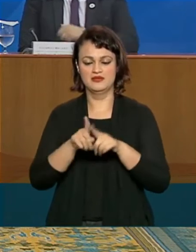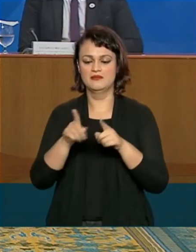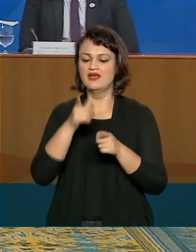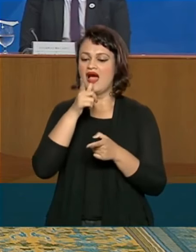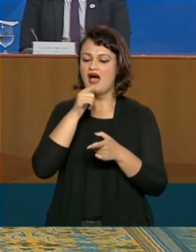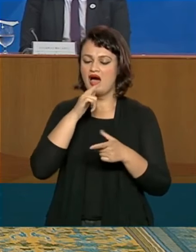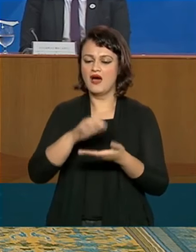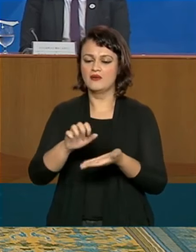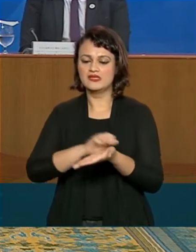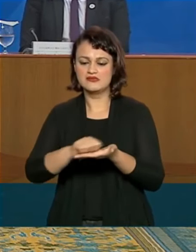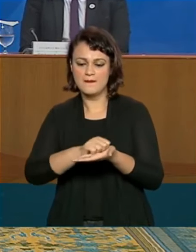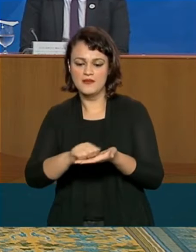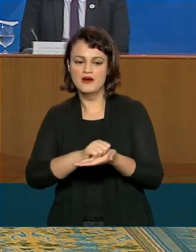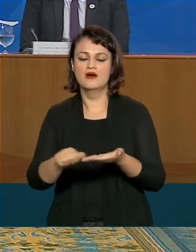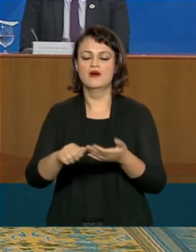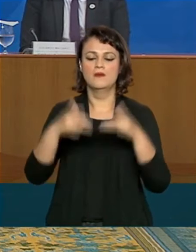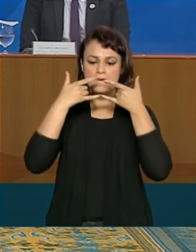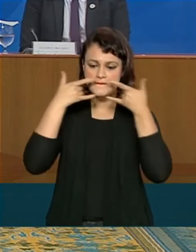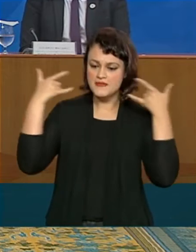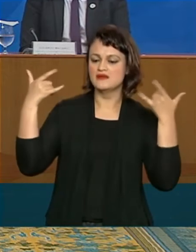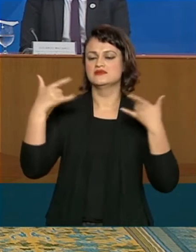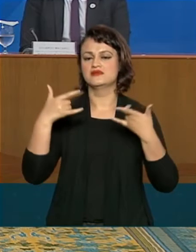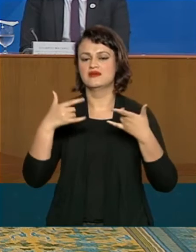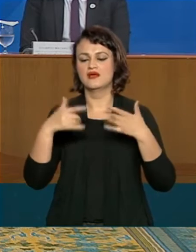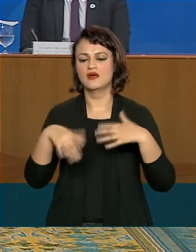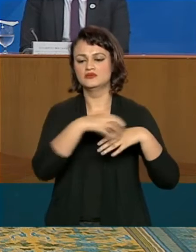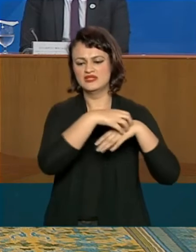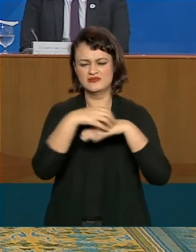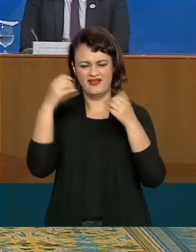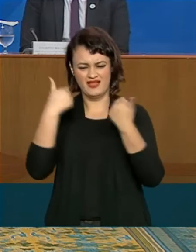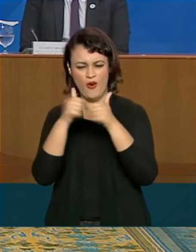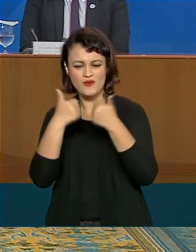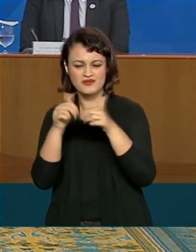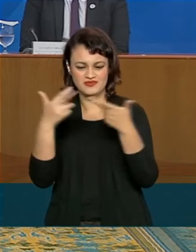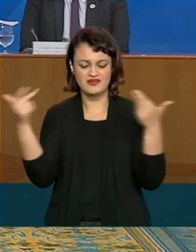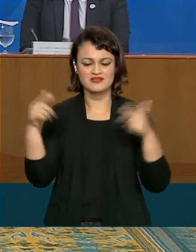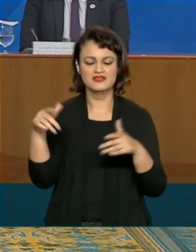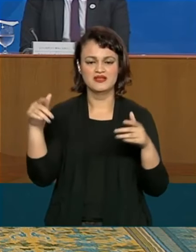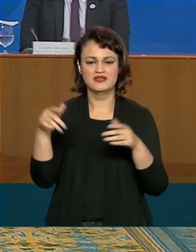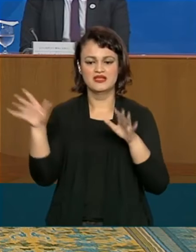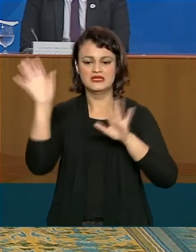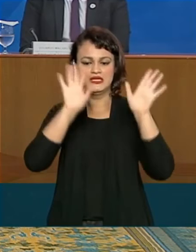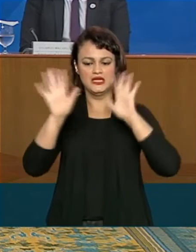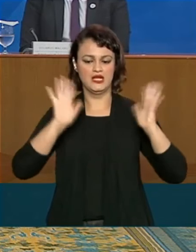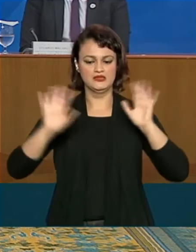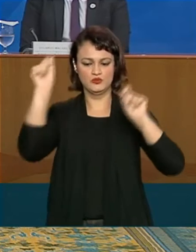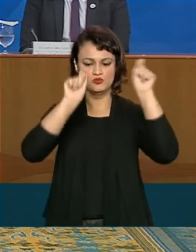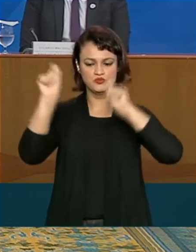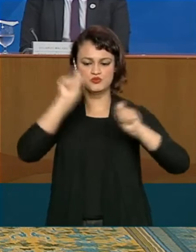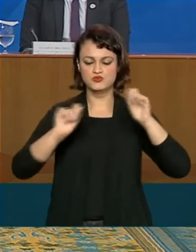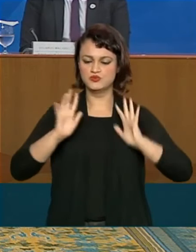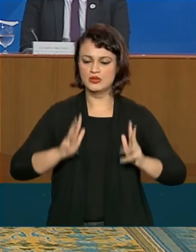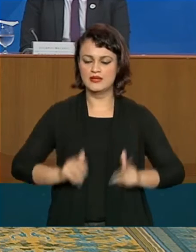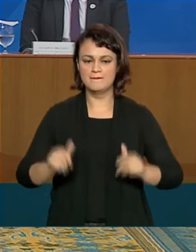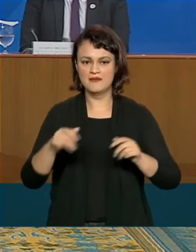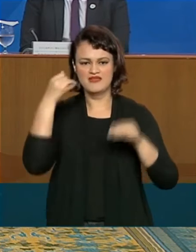sabão, o uso da máscara, no caso do transporte coletivo, que se faça higienização, que se mantenha uma